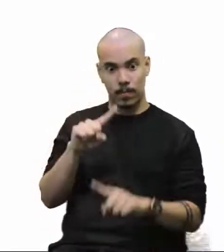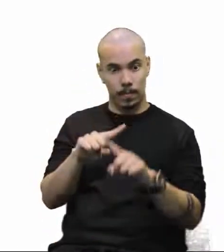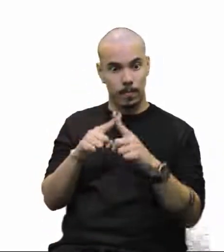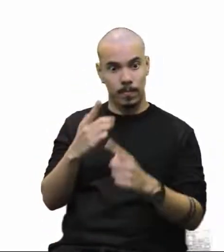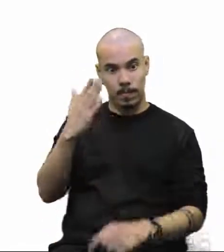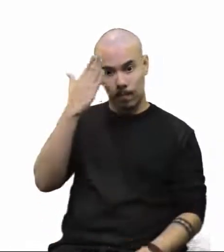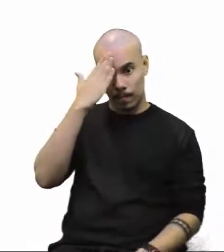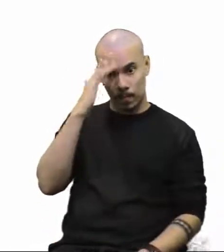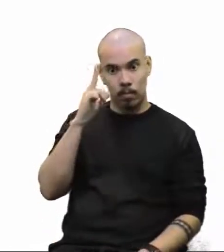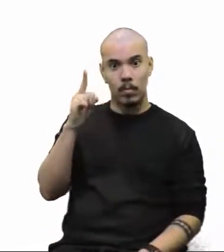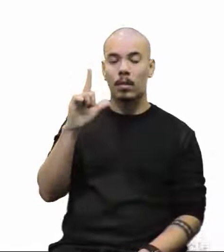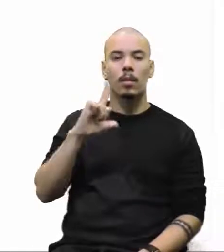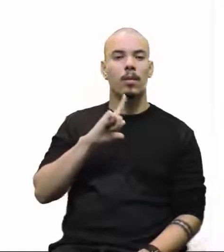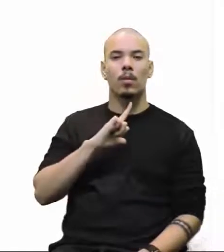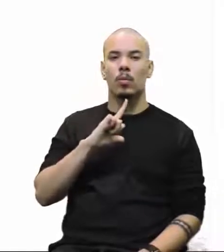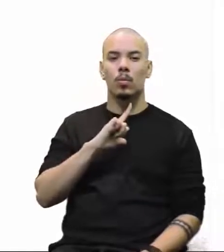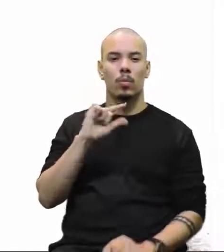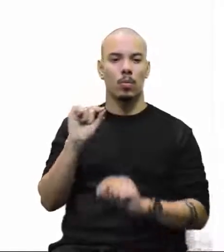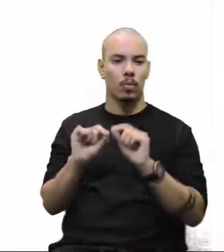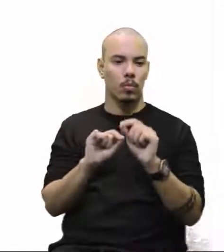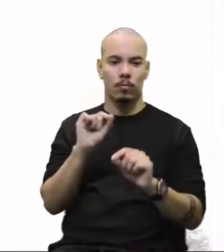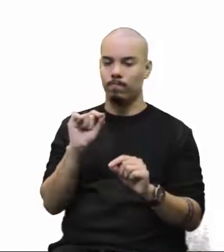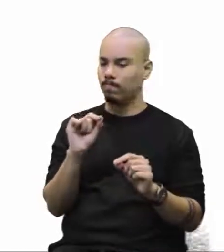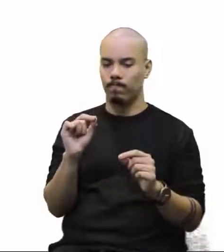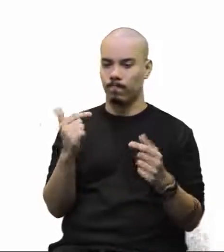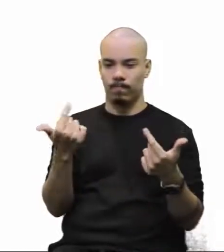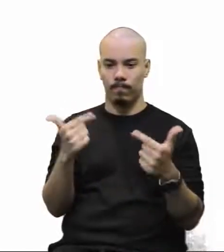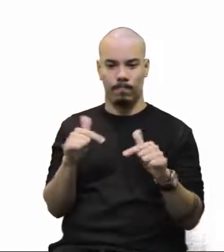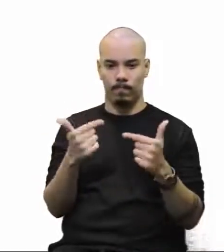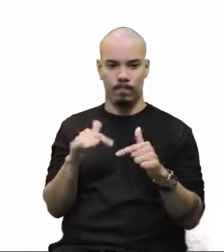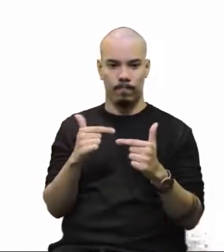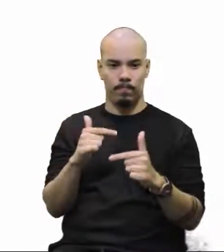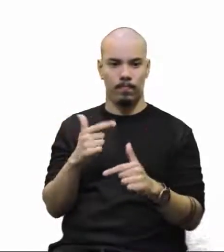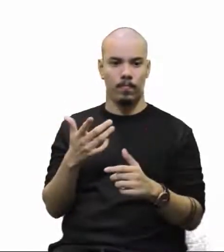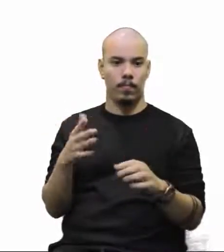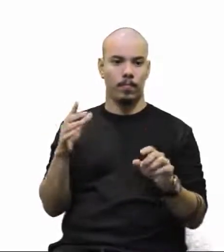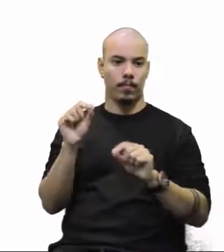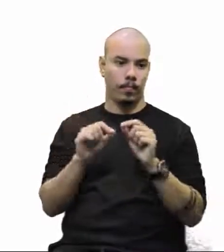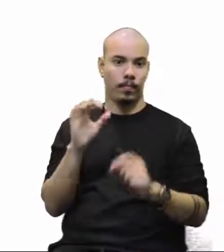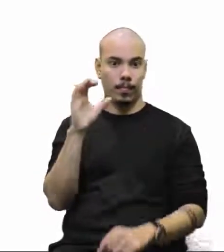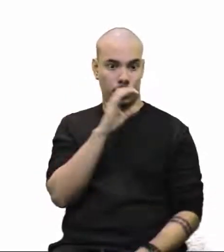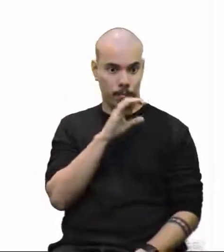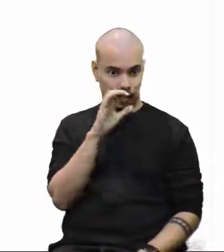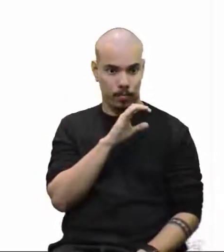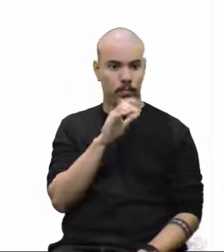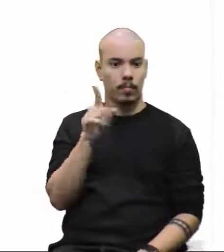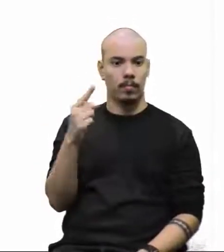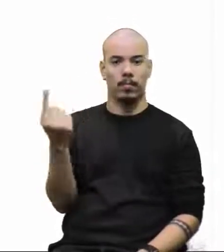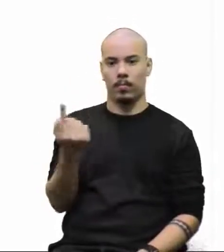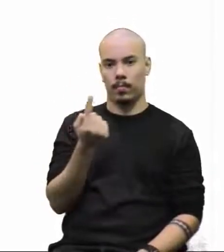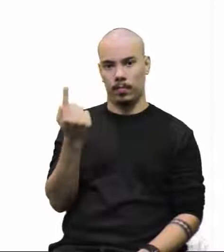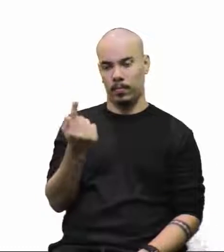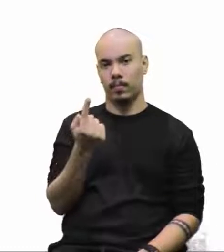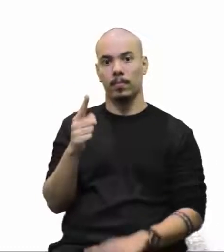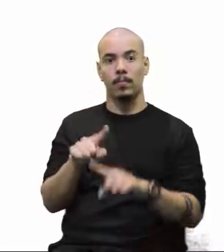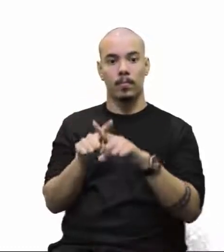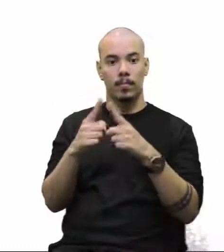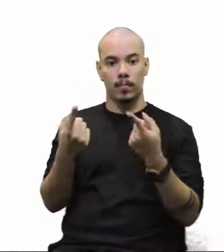né? O que nós vamos ter? O que não temos? Velocidade. Então, ela tem que ficar sozinha. Então, eu